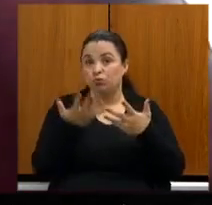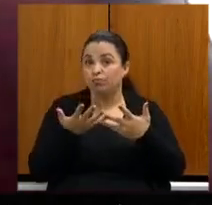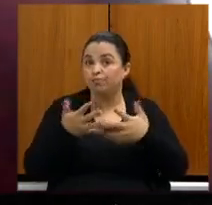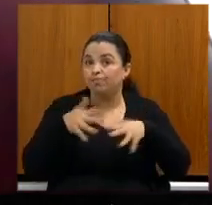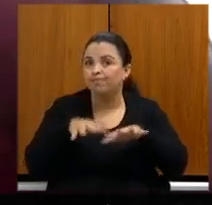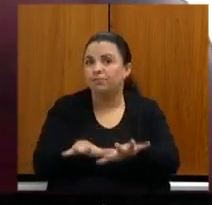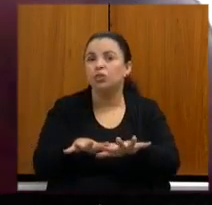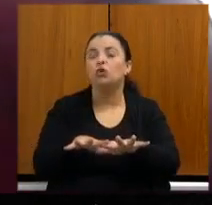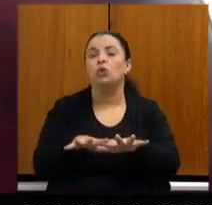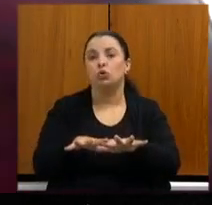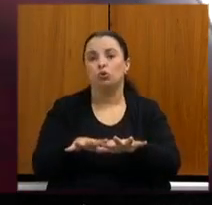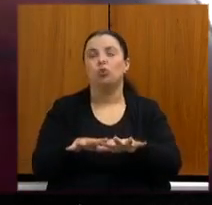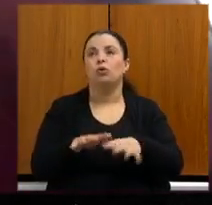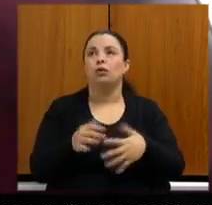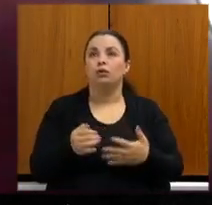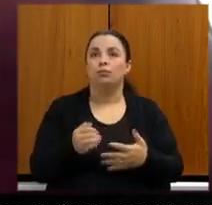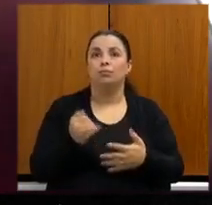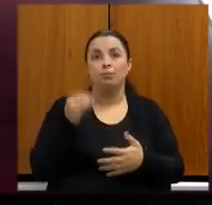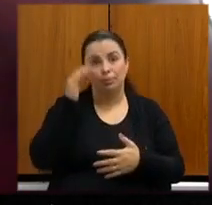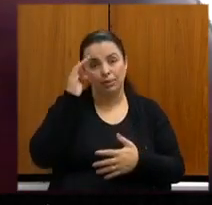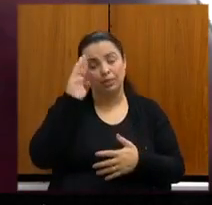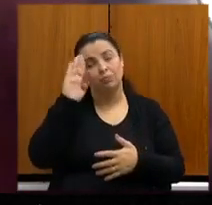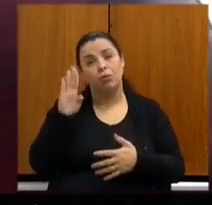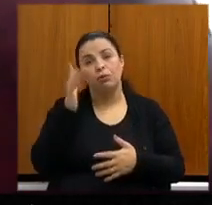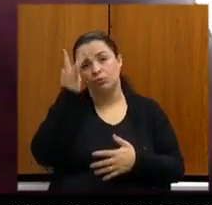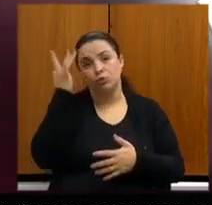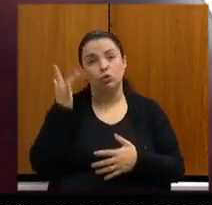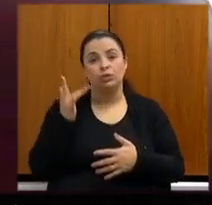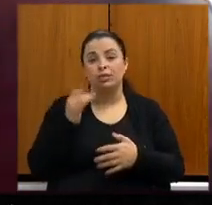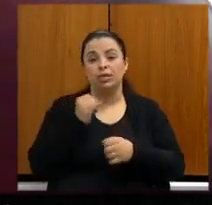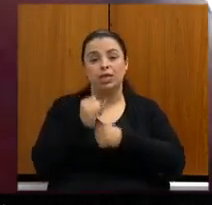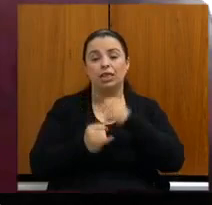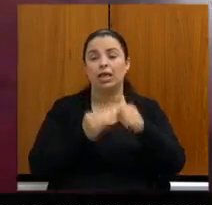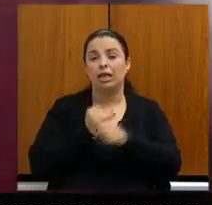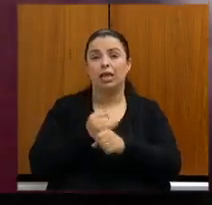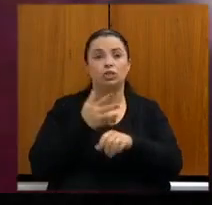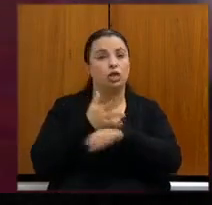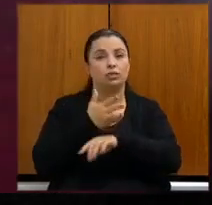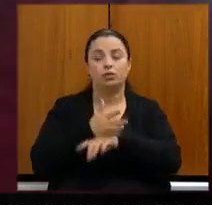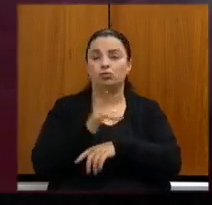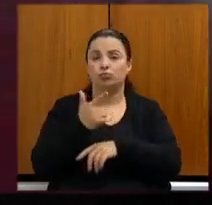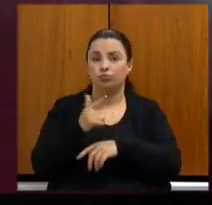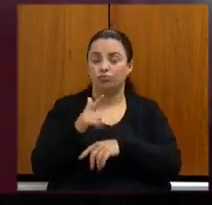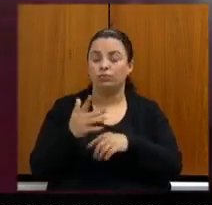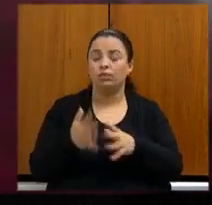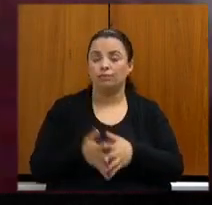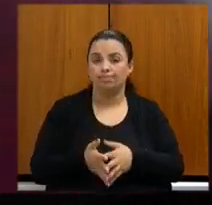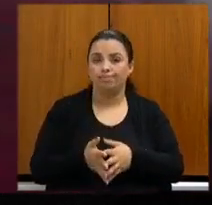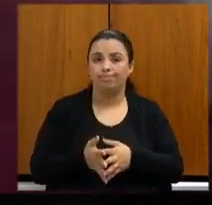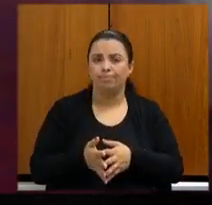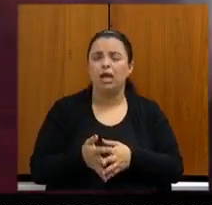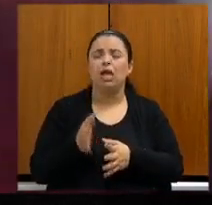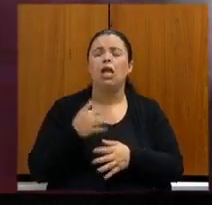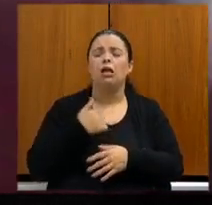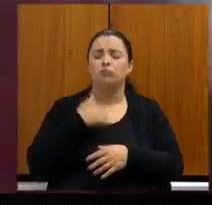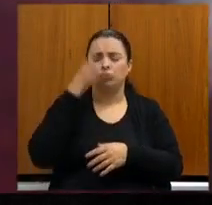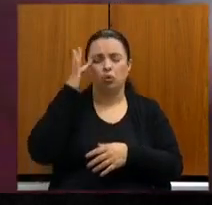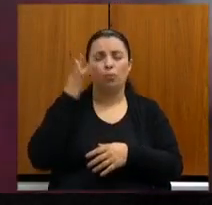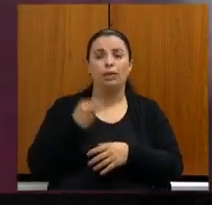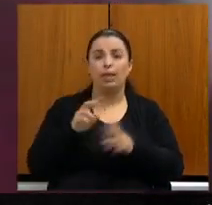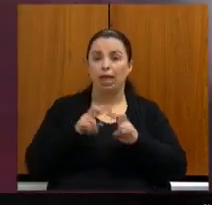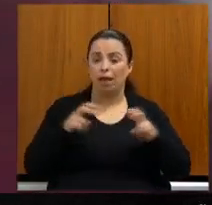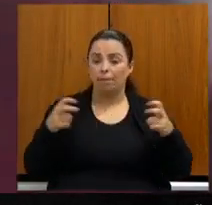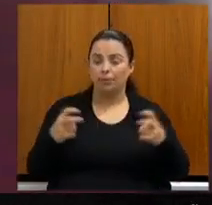aquelas que não têm acesso à internet né é o fim eu entendo que a mesa de